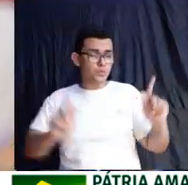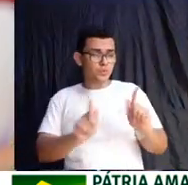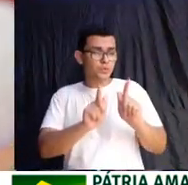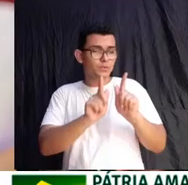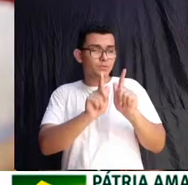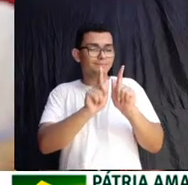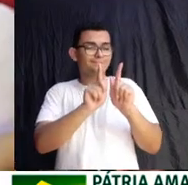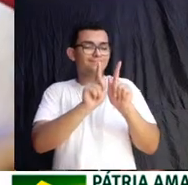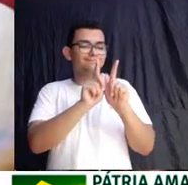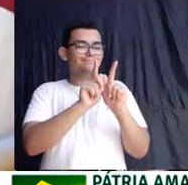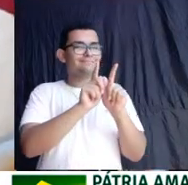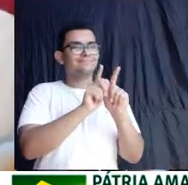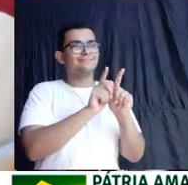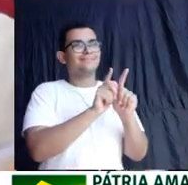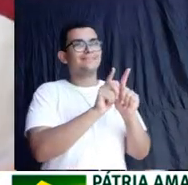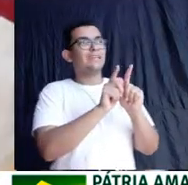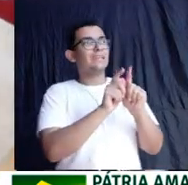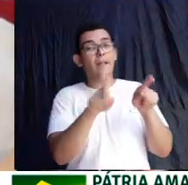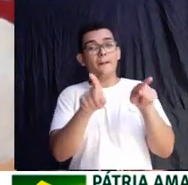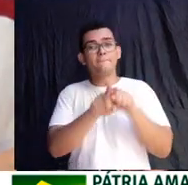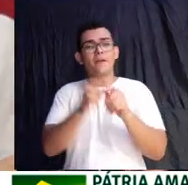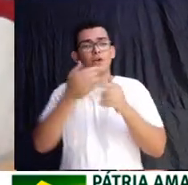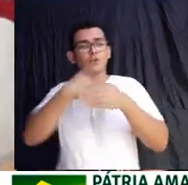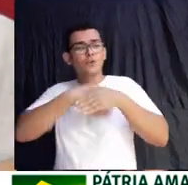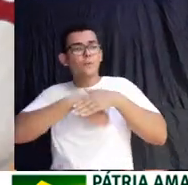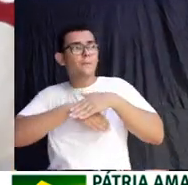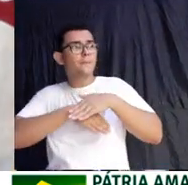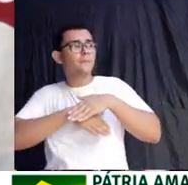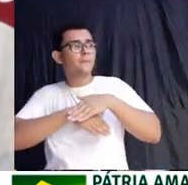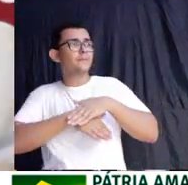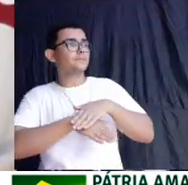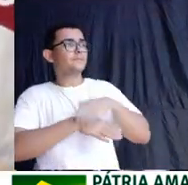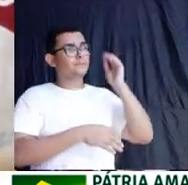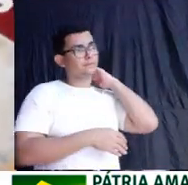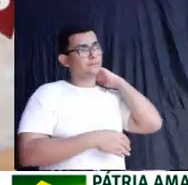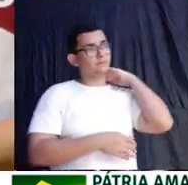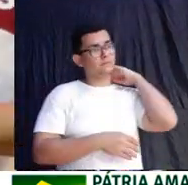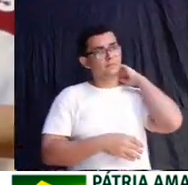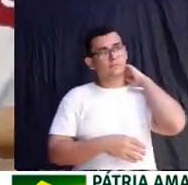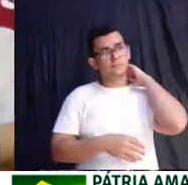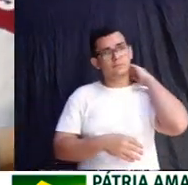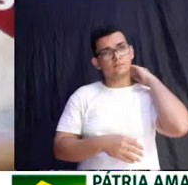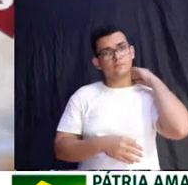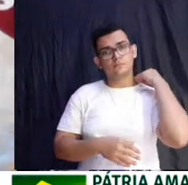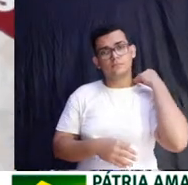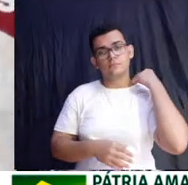meus olhos e do coração. Quem tá em casa, canta comigo assim.